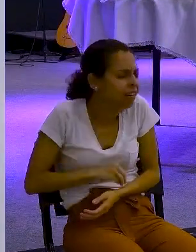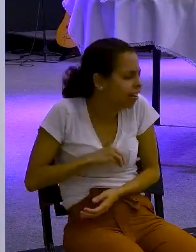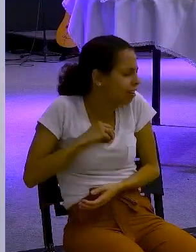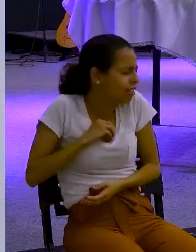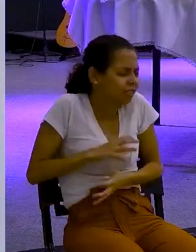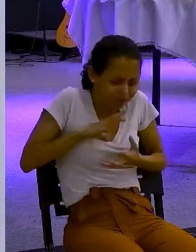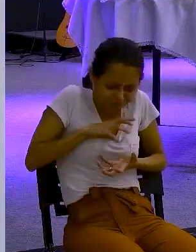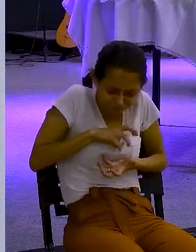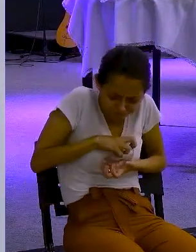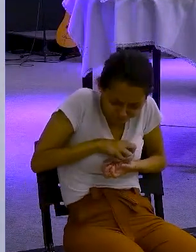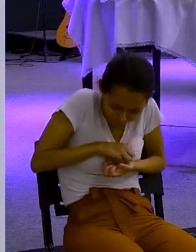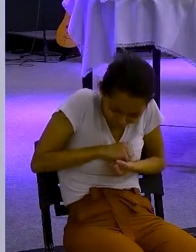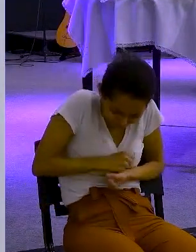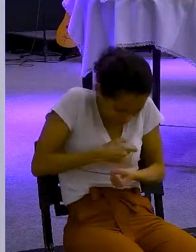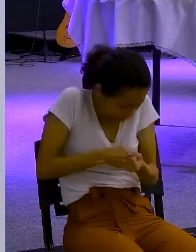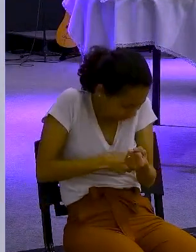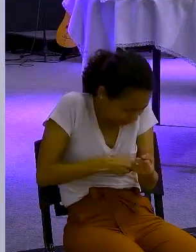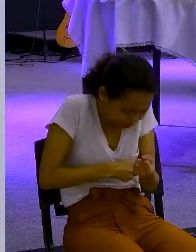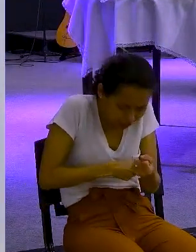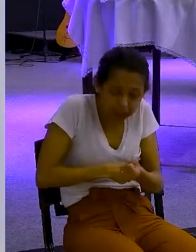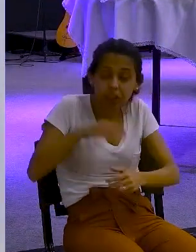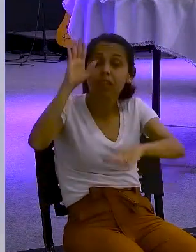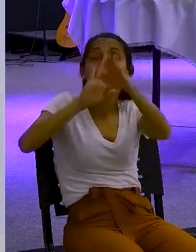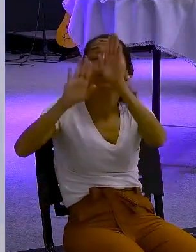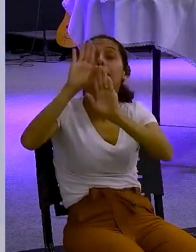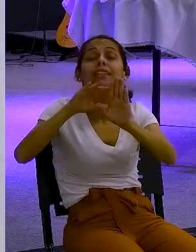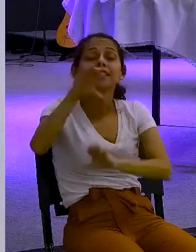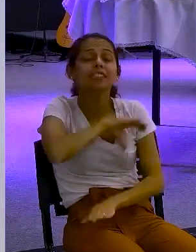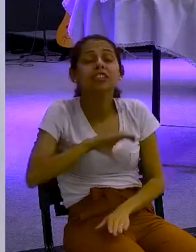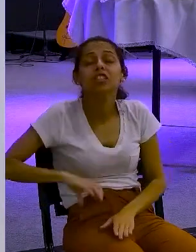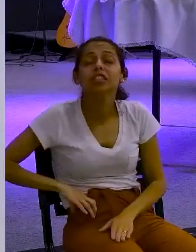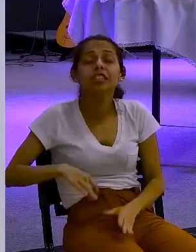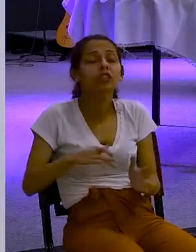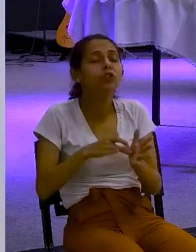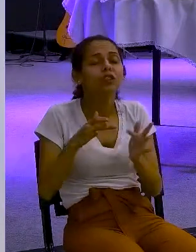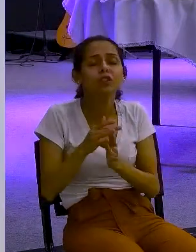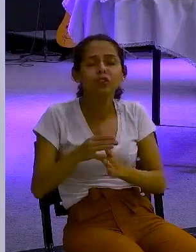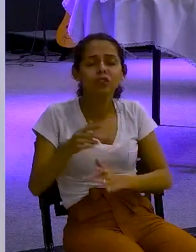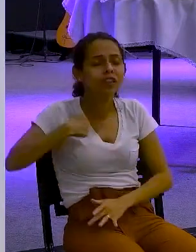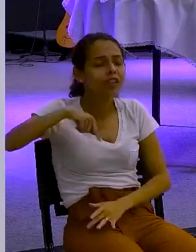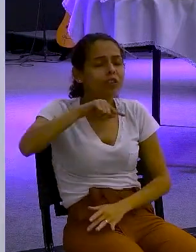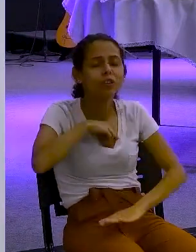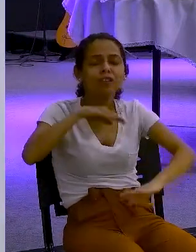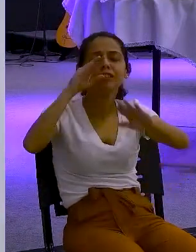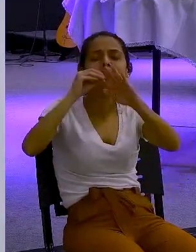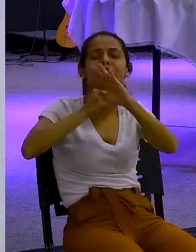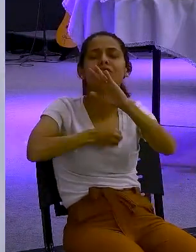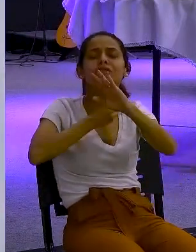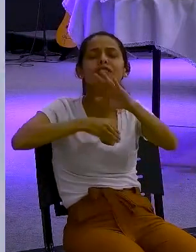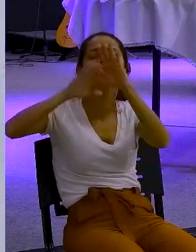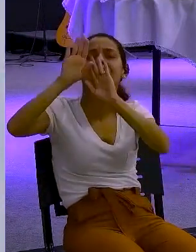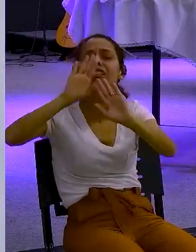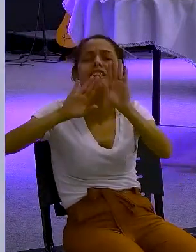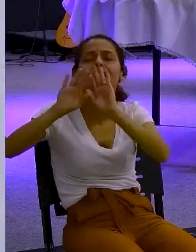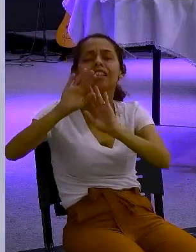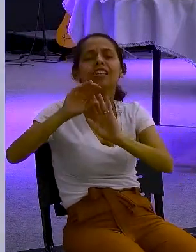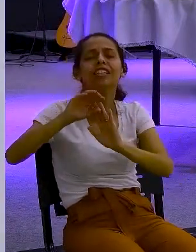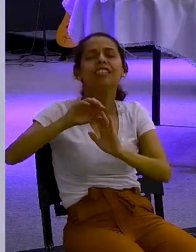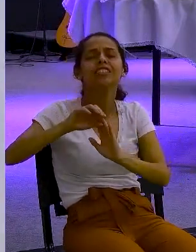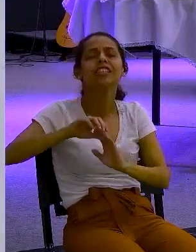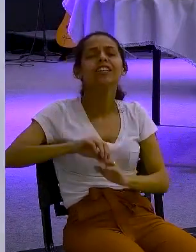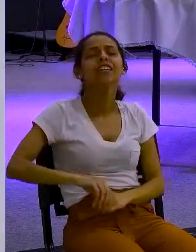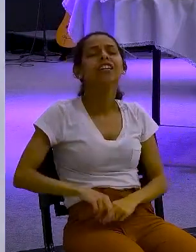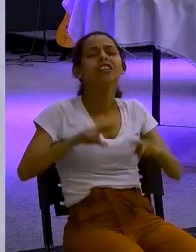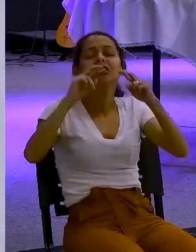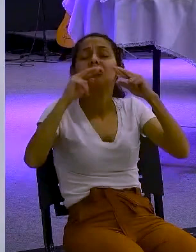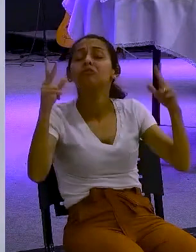angústia, toda a mágoa, todo o rancor, que a presença de Cristo Jesus em nossas vidas hoje faça toda a diferença